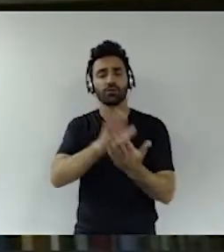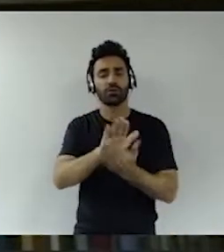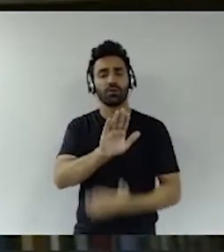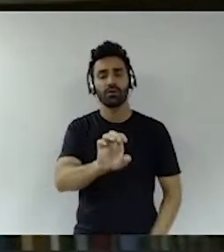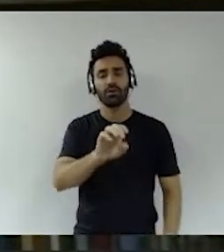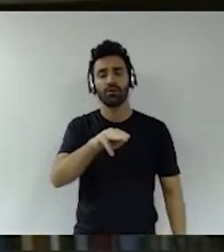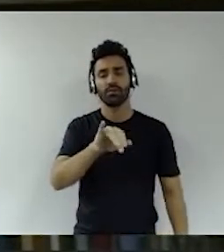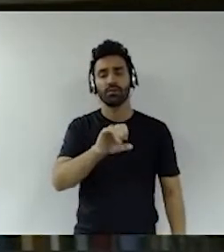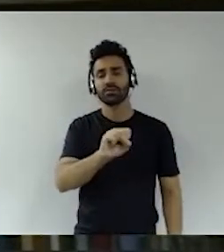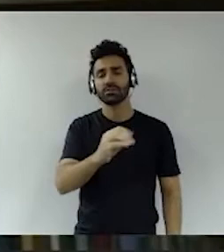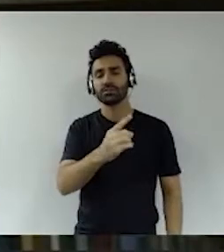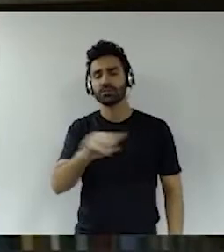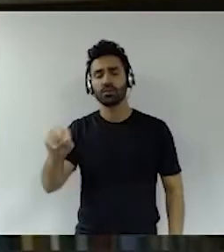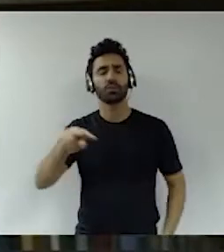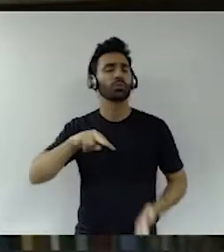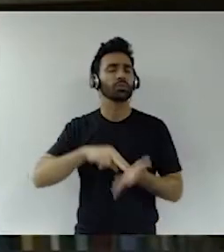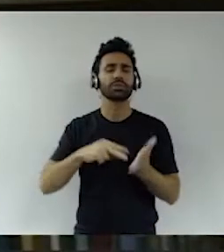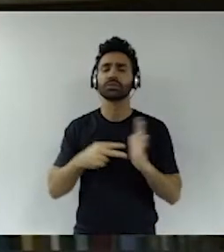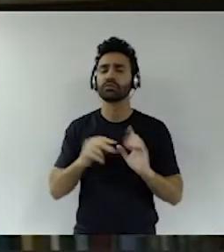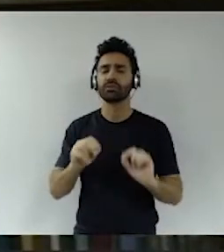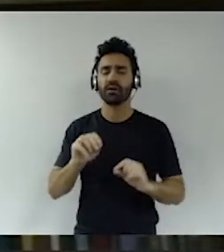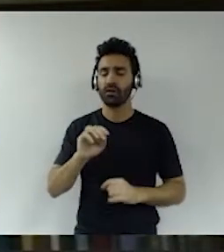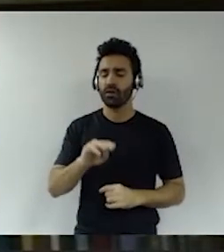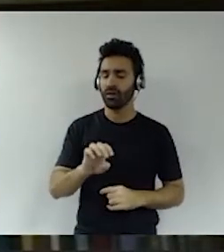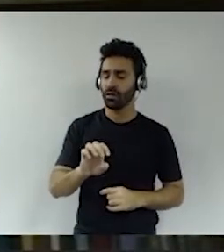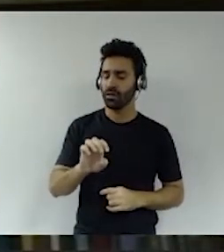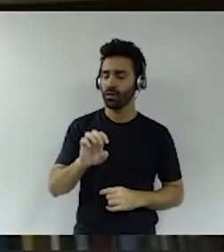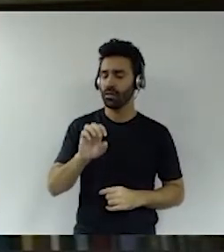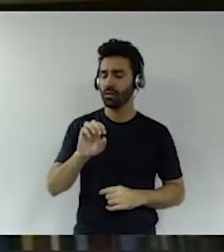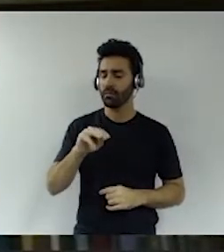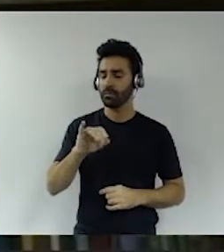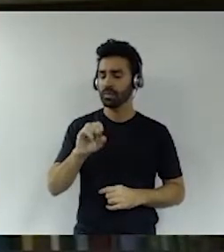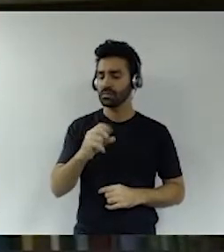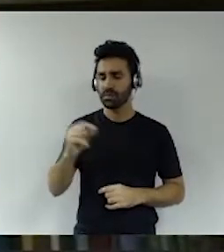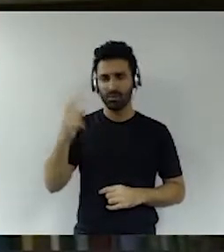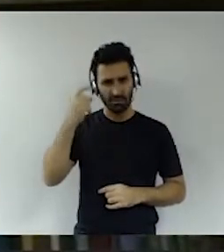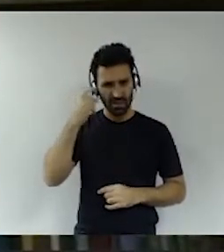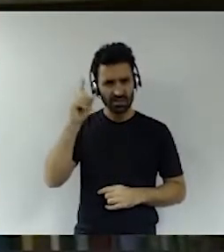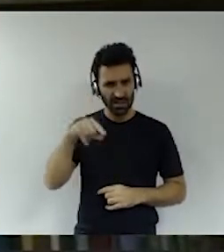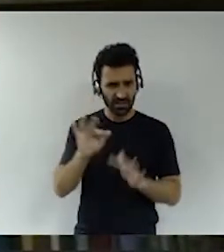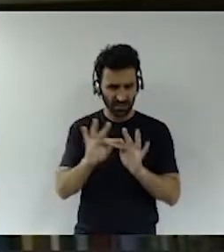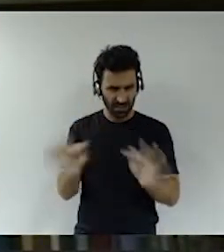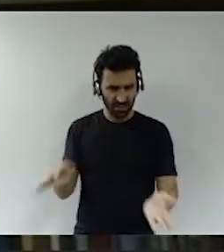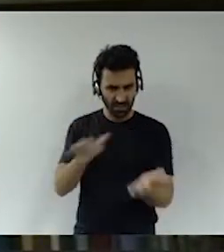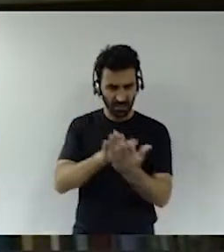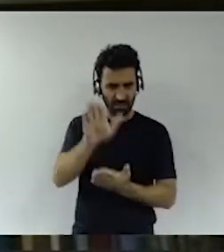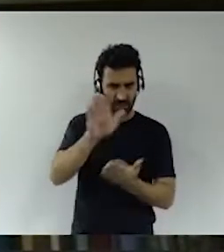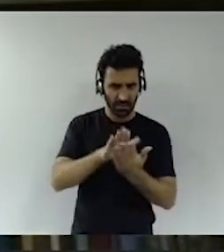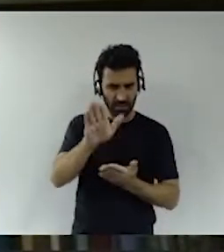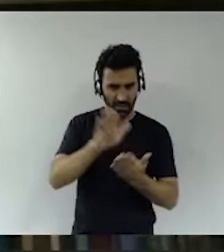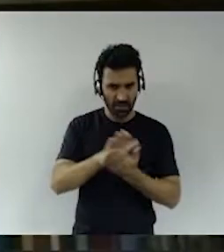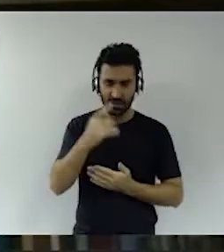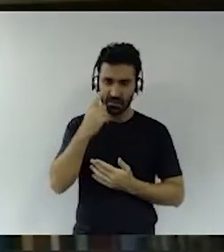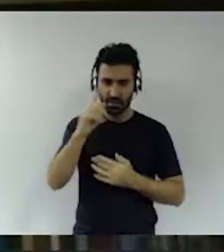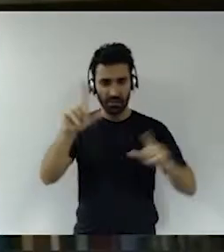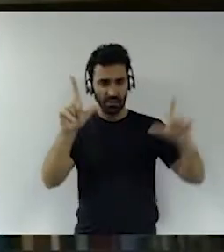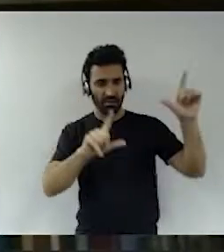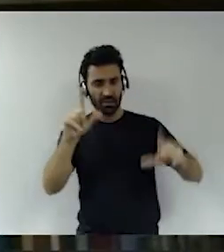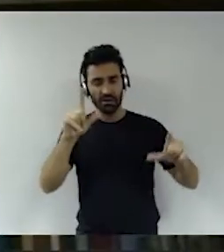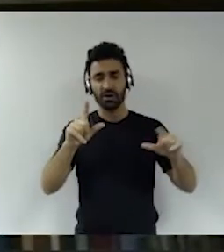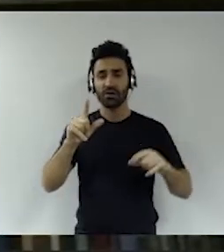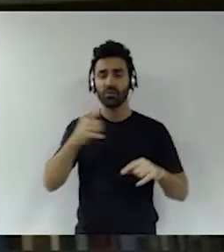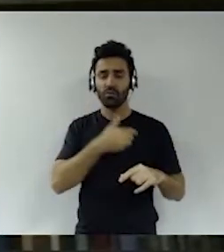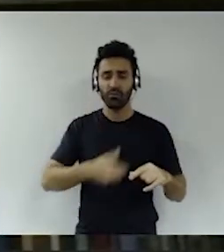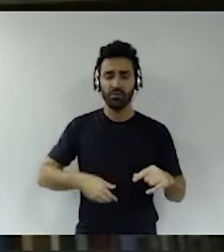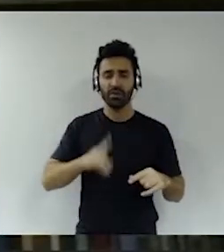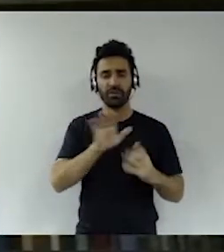Bom, o que é emitir moeda? Muitas vezes o leigo pensa que emitir moeda é imprimir cédula. Parece na televisão, né? O governo vai imprimir, tem